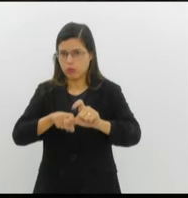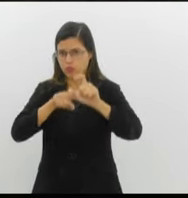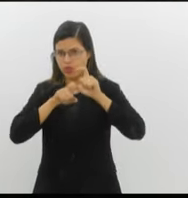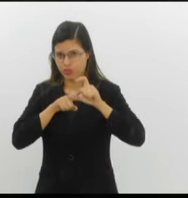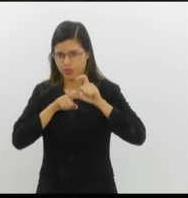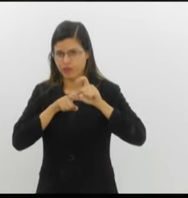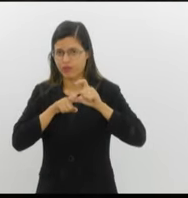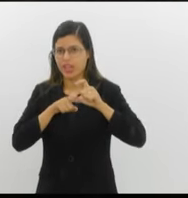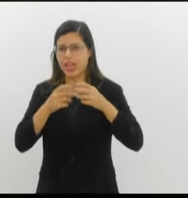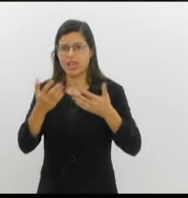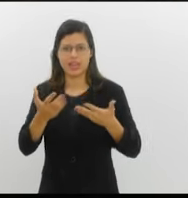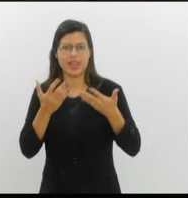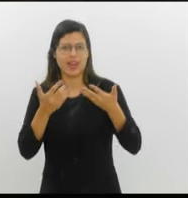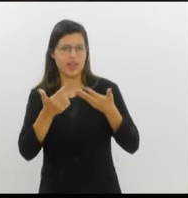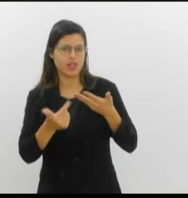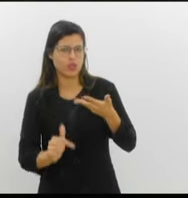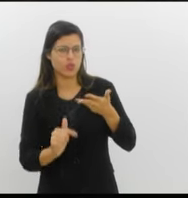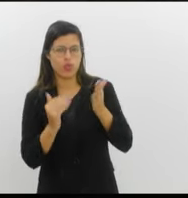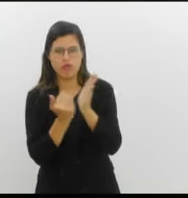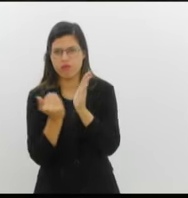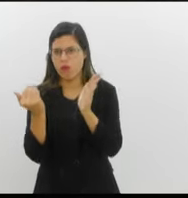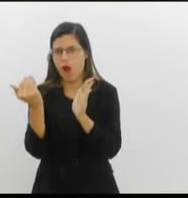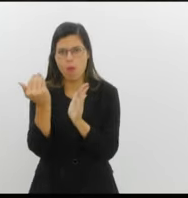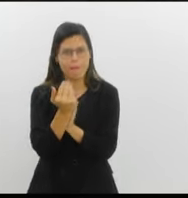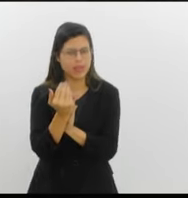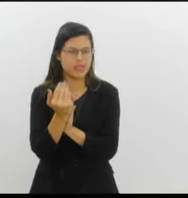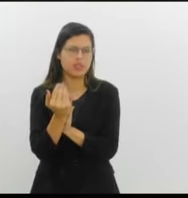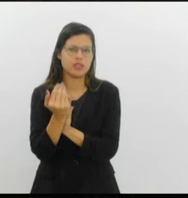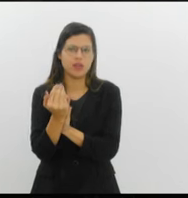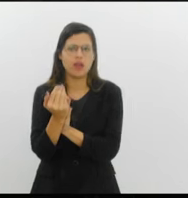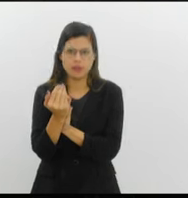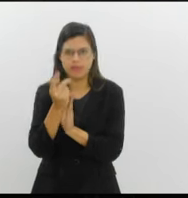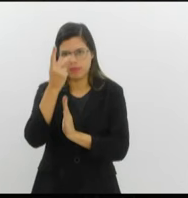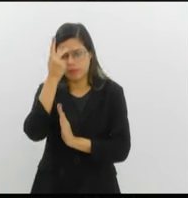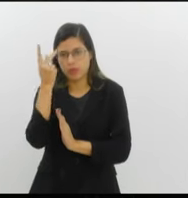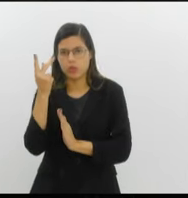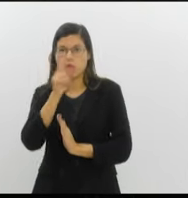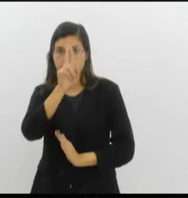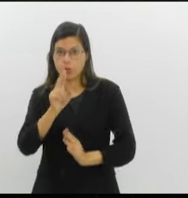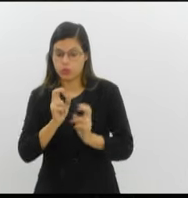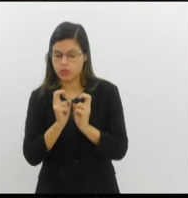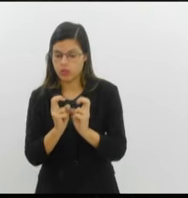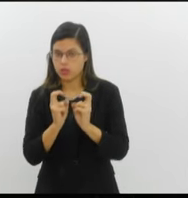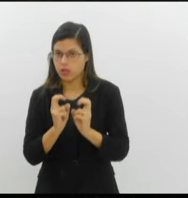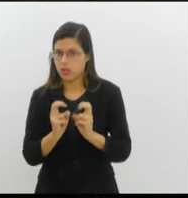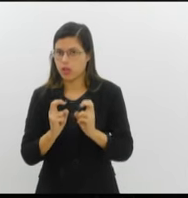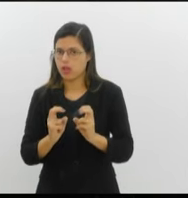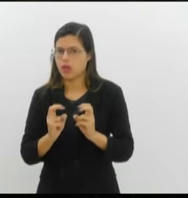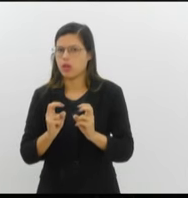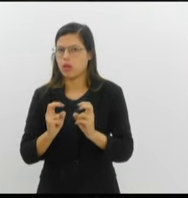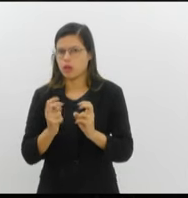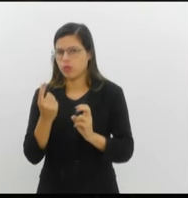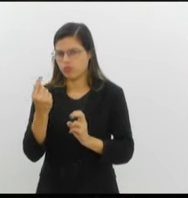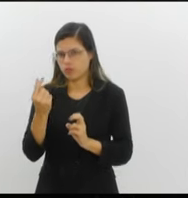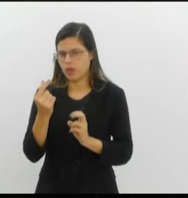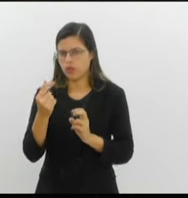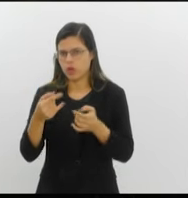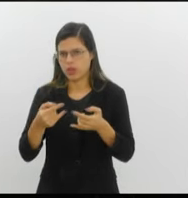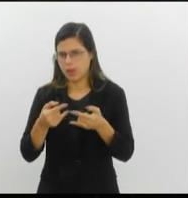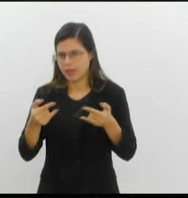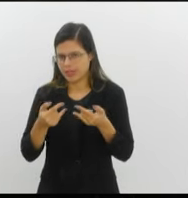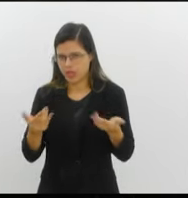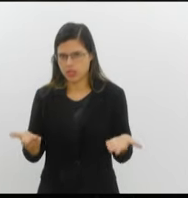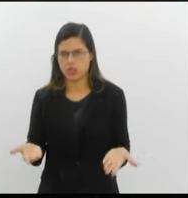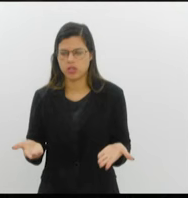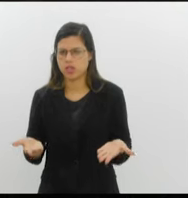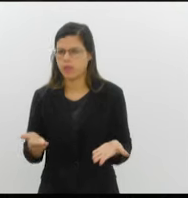querer novamente aumentar para o usuário a passagem. Não é mais possível. Não